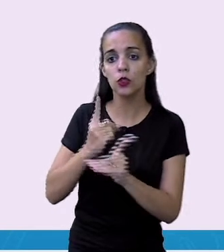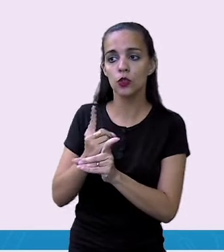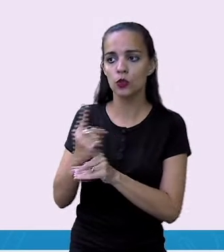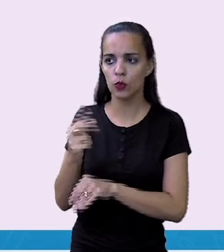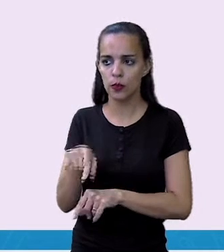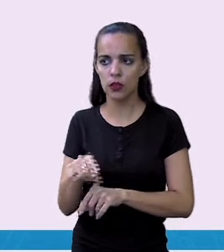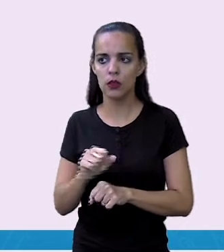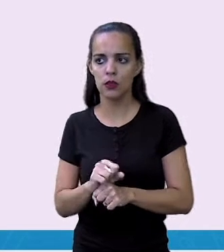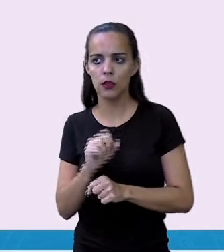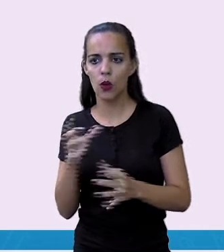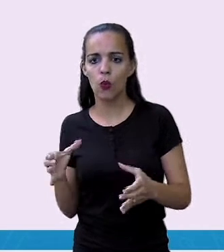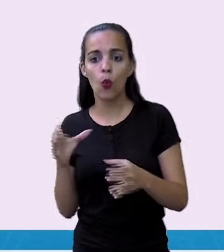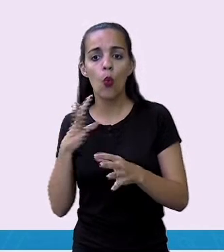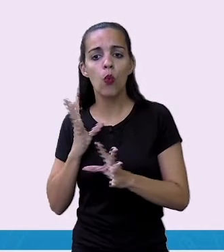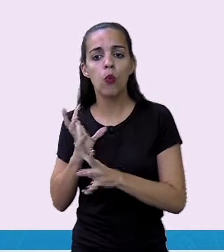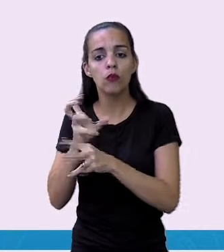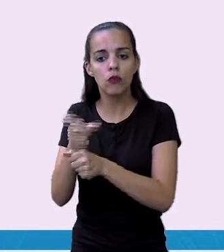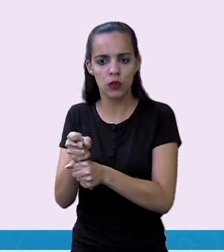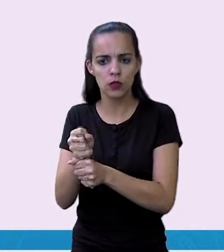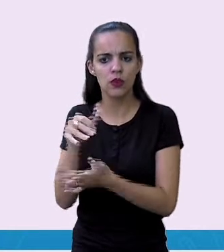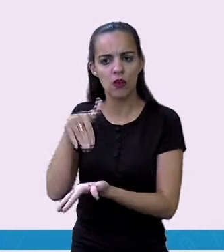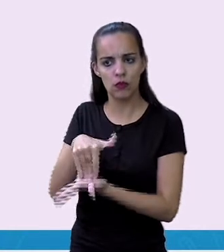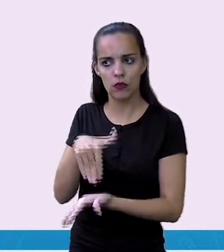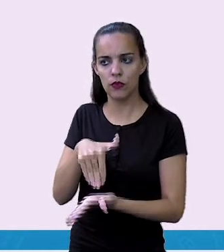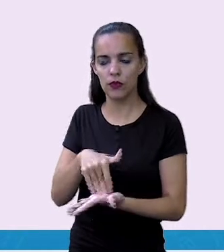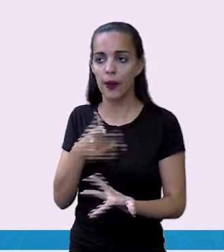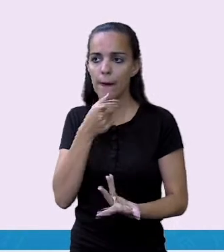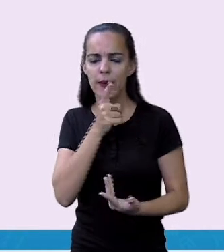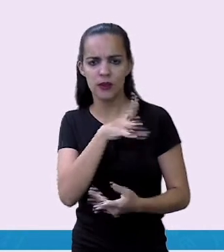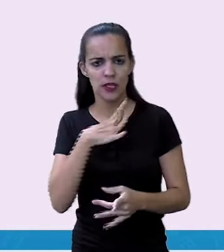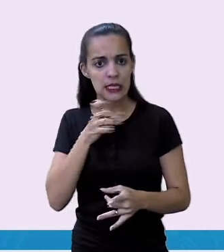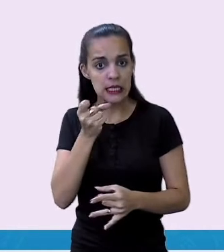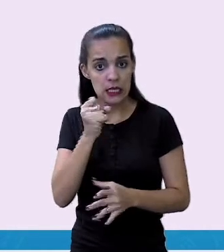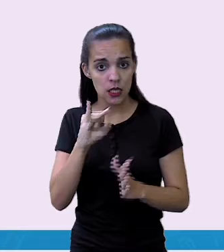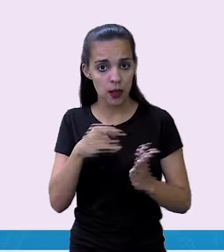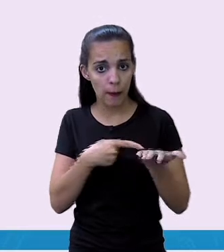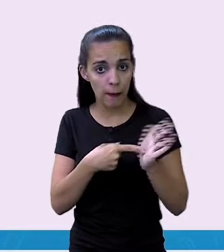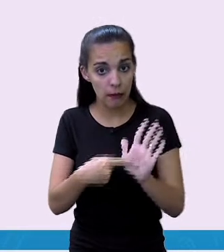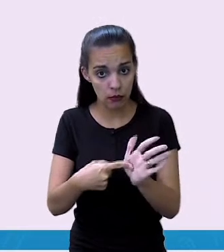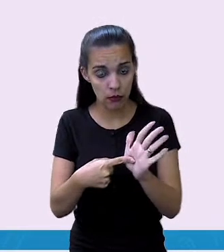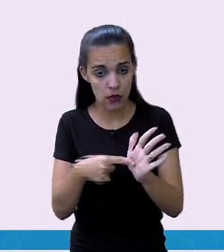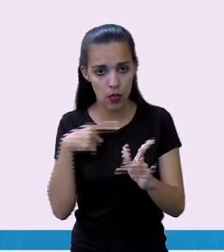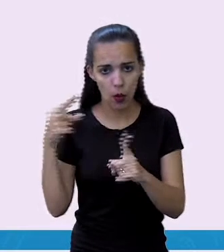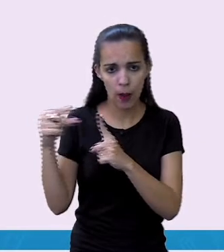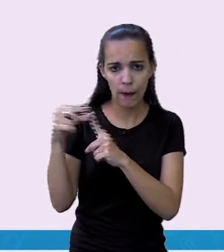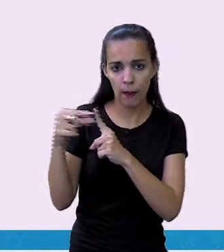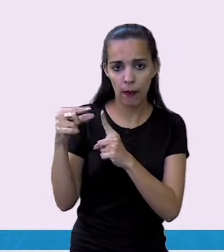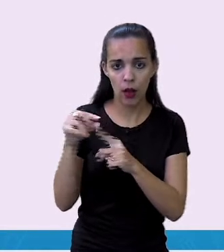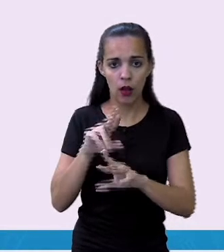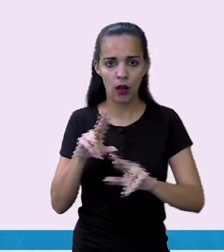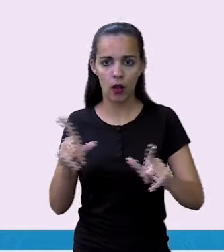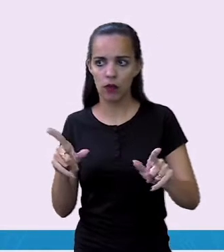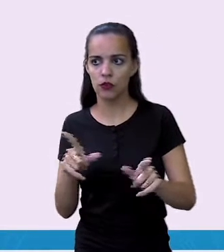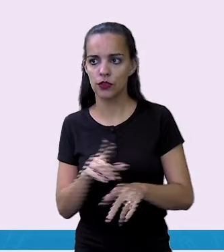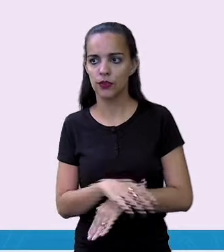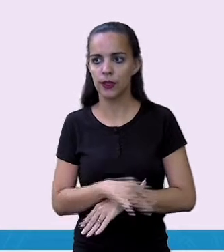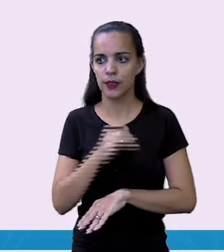apareceu uma palavra diferente. Os lados A e